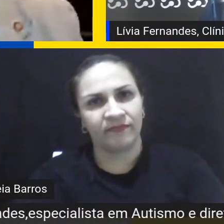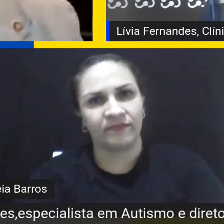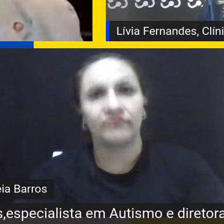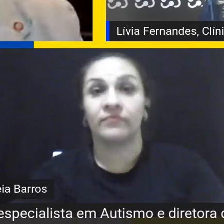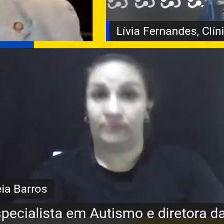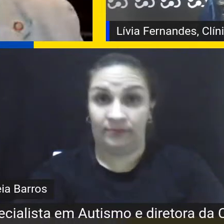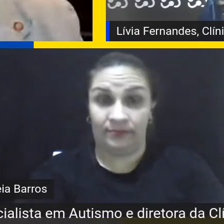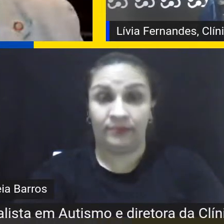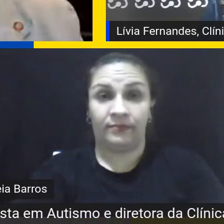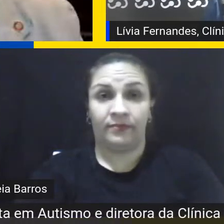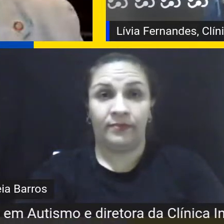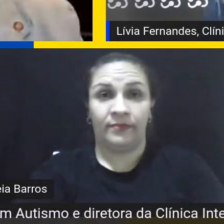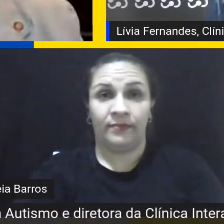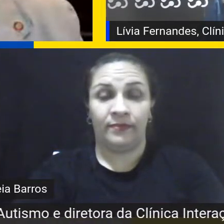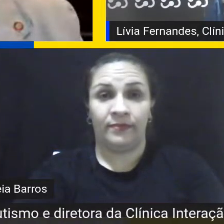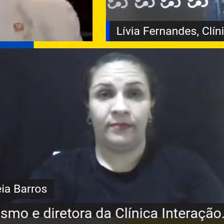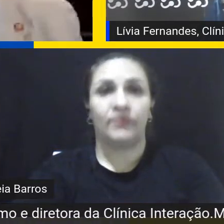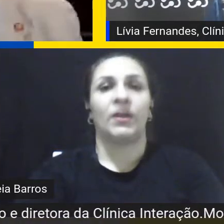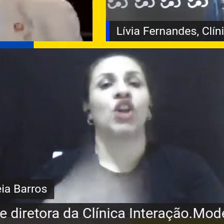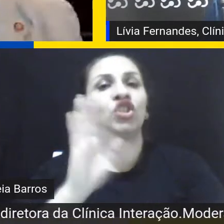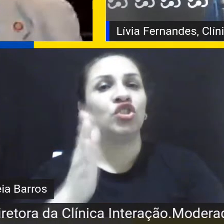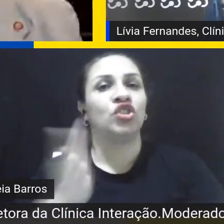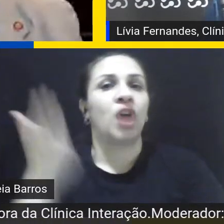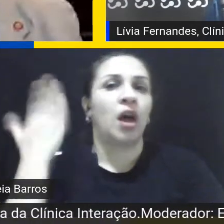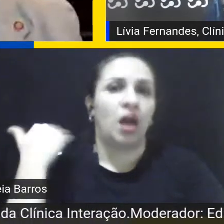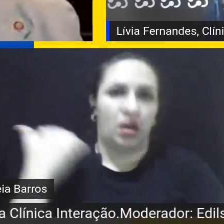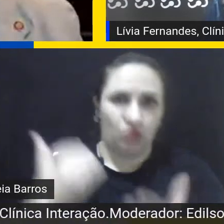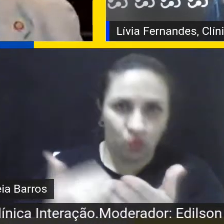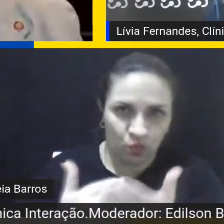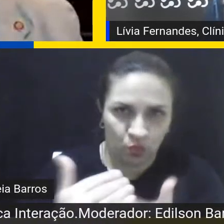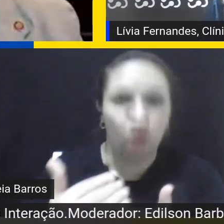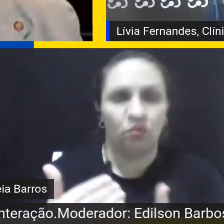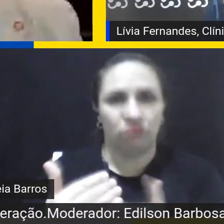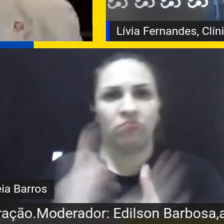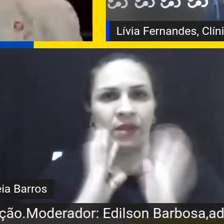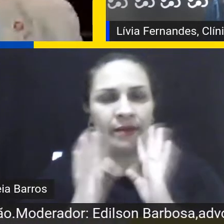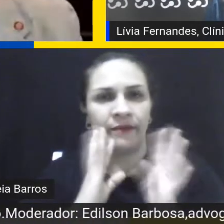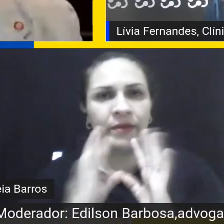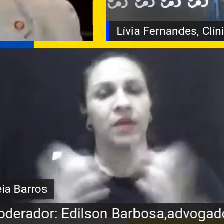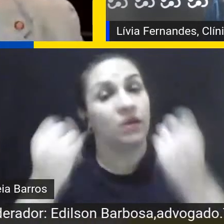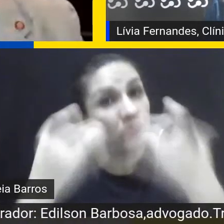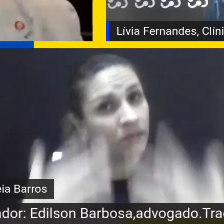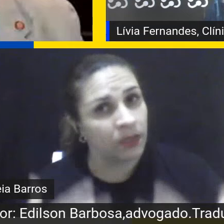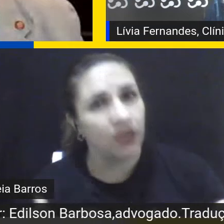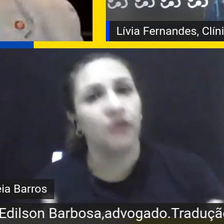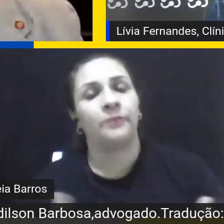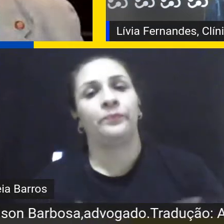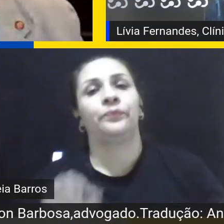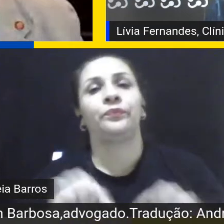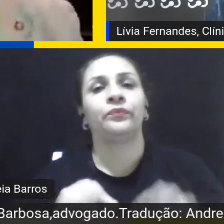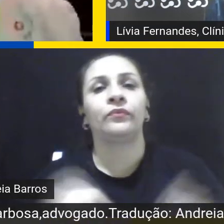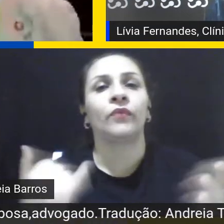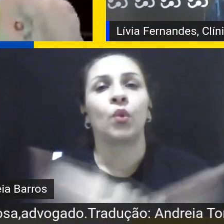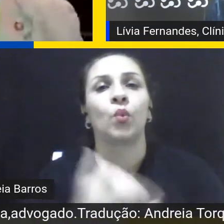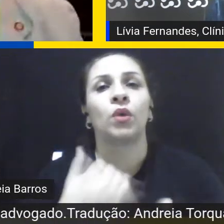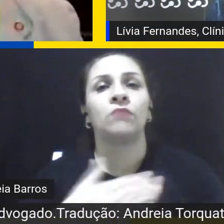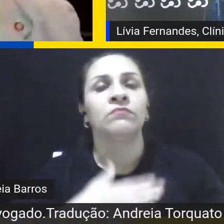Então, eu falei até no começo, né, da live, o que me